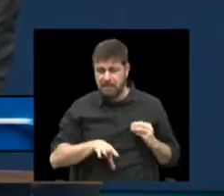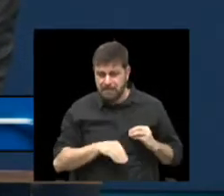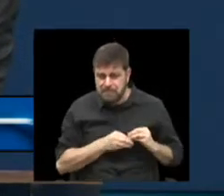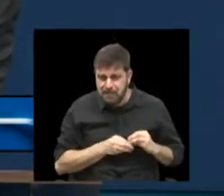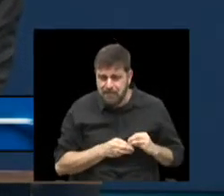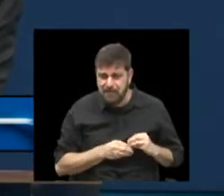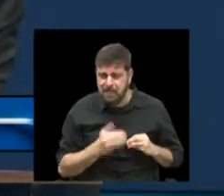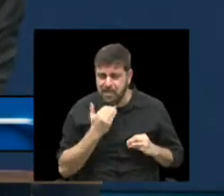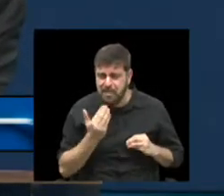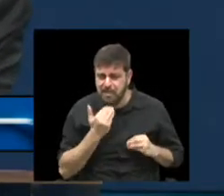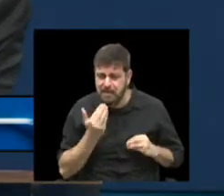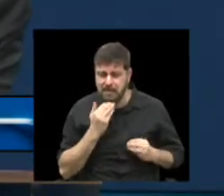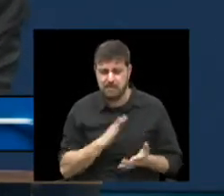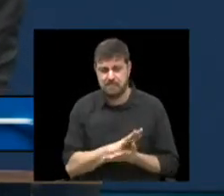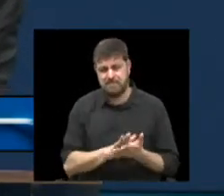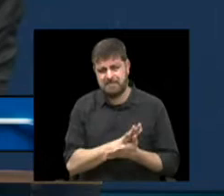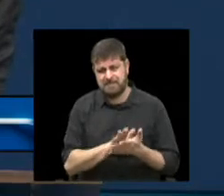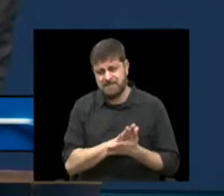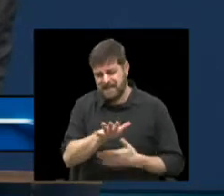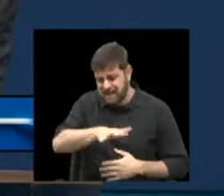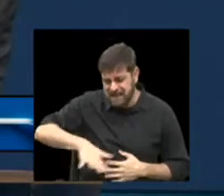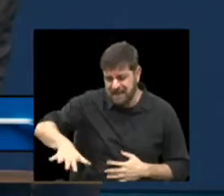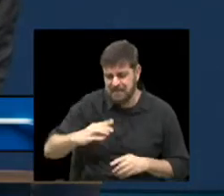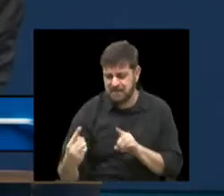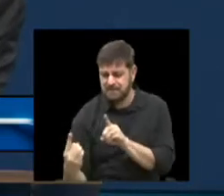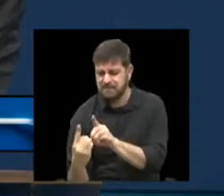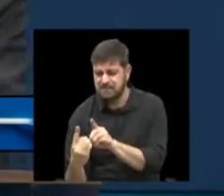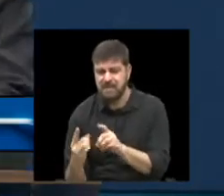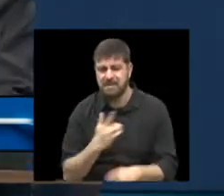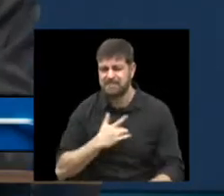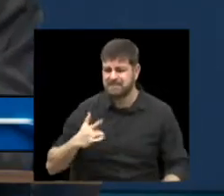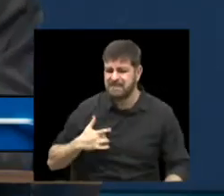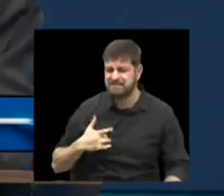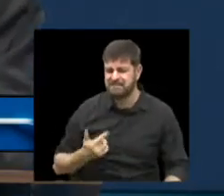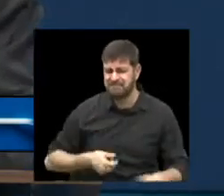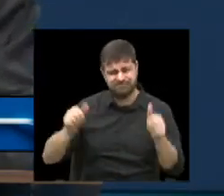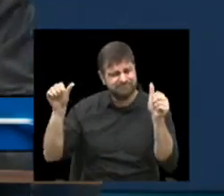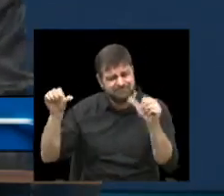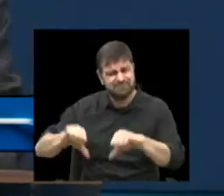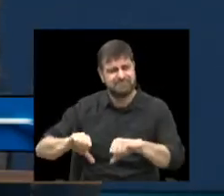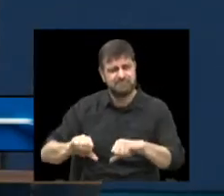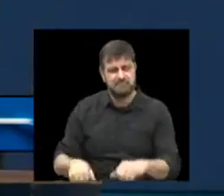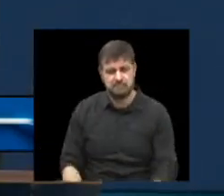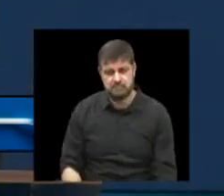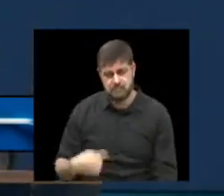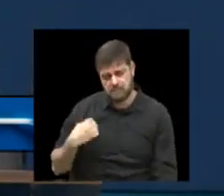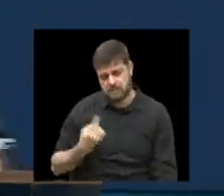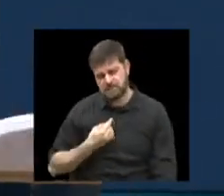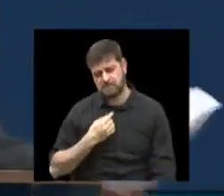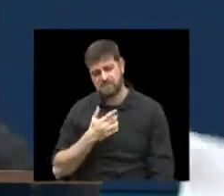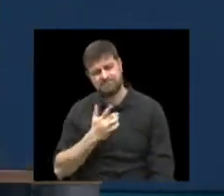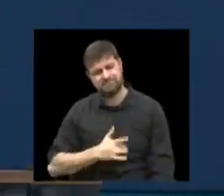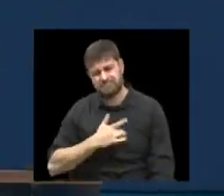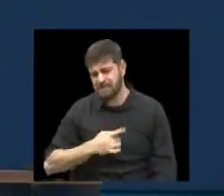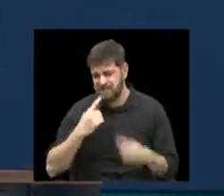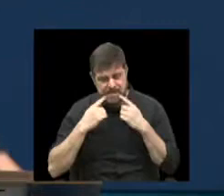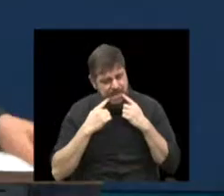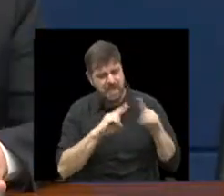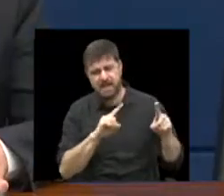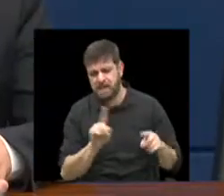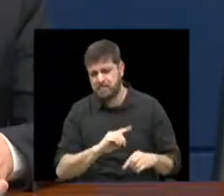que é o atendimento público hoje, na saúde, na educação e diversas outras áreas, ainda mais precário. Então, a gente lamenta e protesta contra